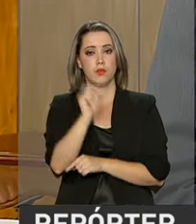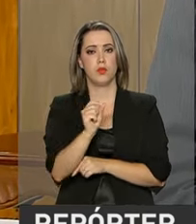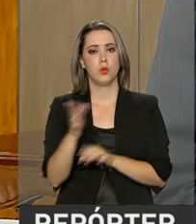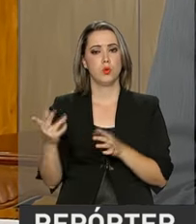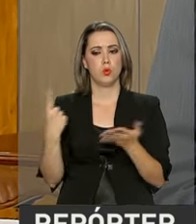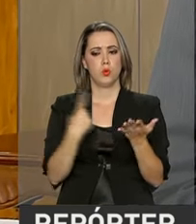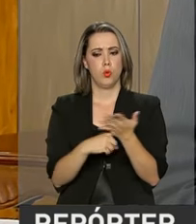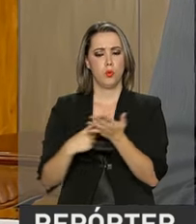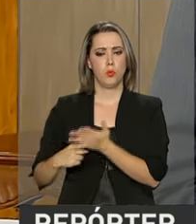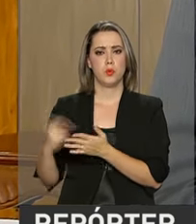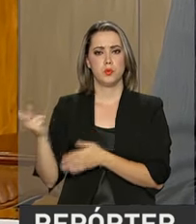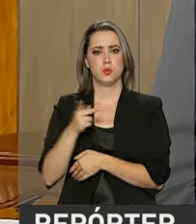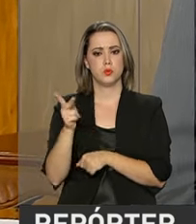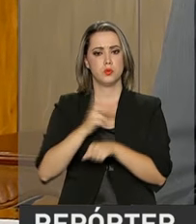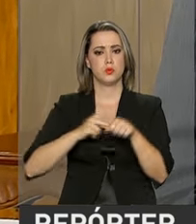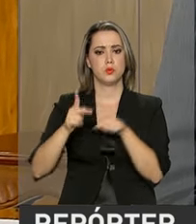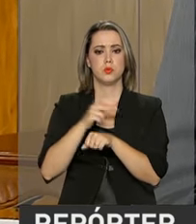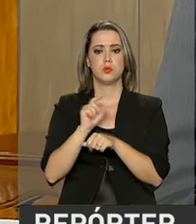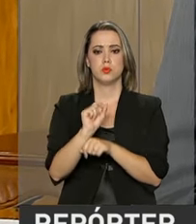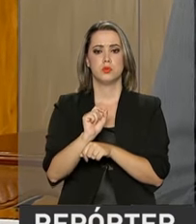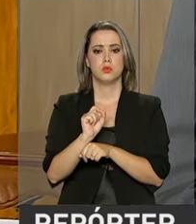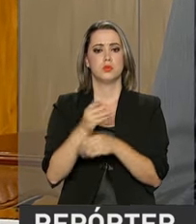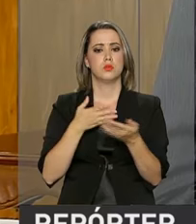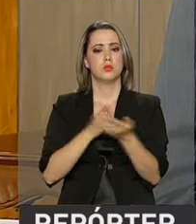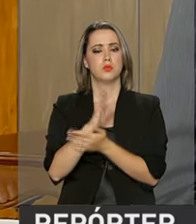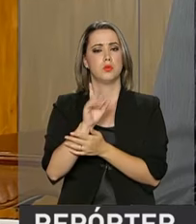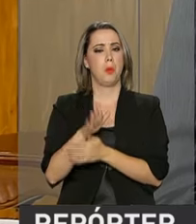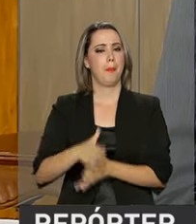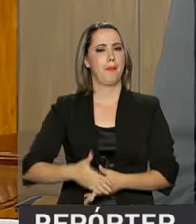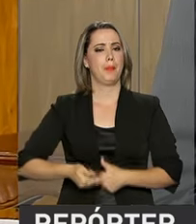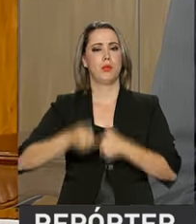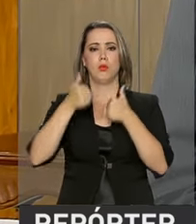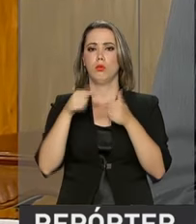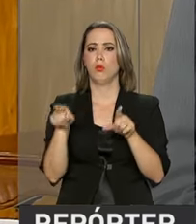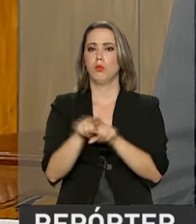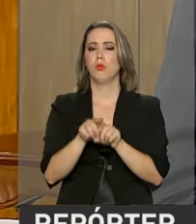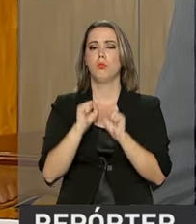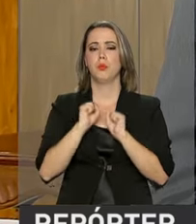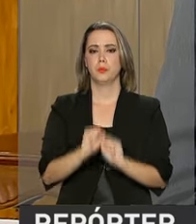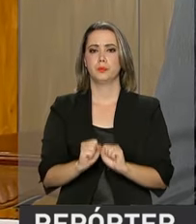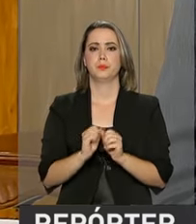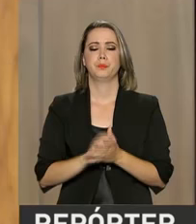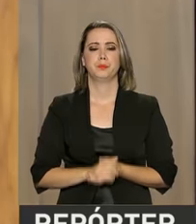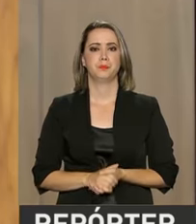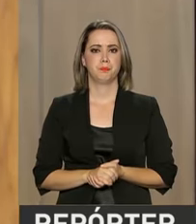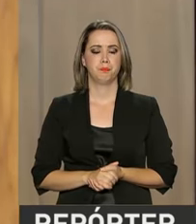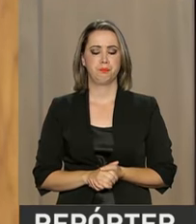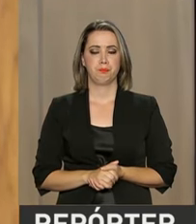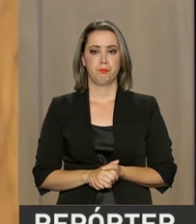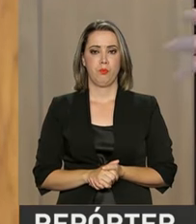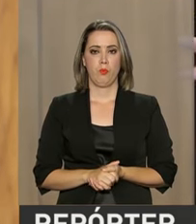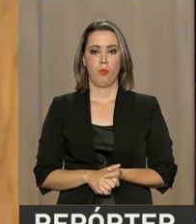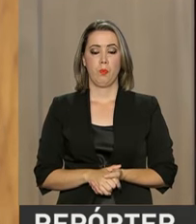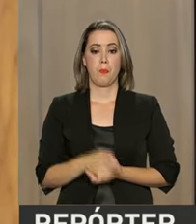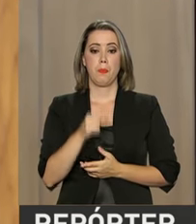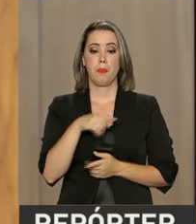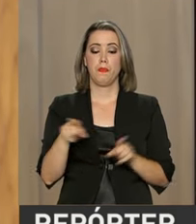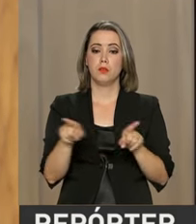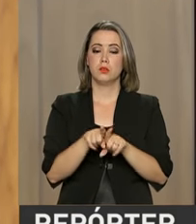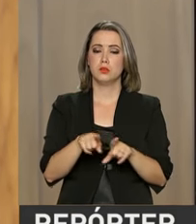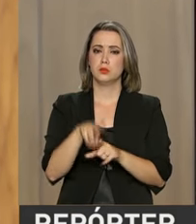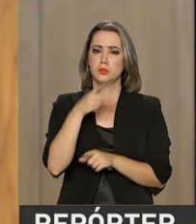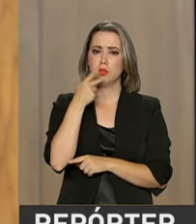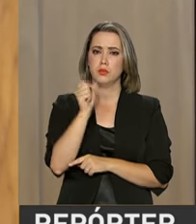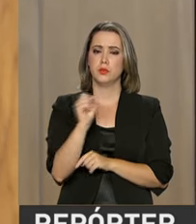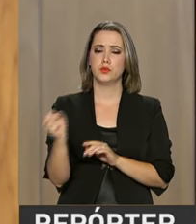as possibilidades entre os dois países se tornam ainda mais promissoras o tema também falou sobre